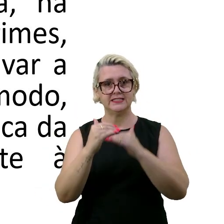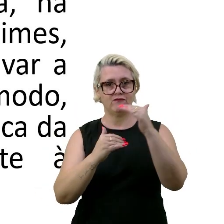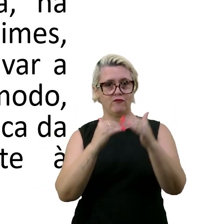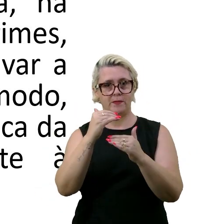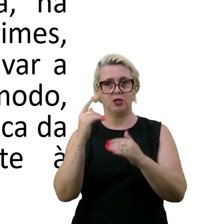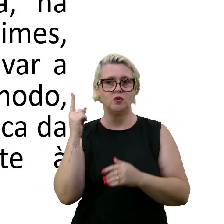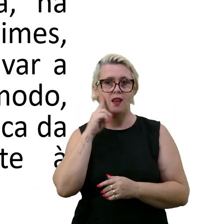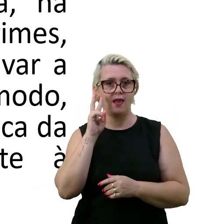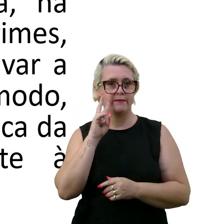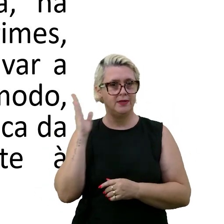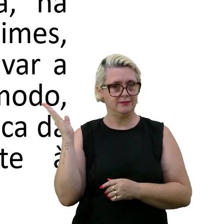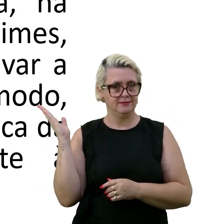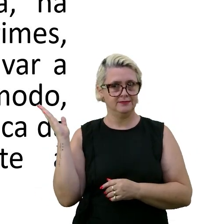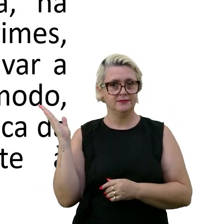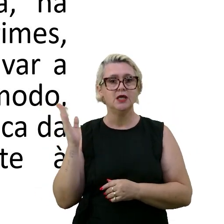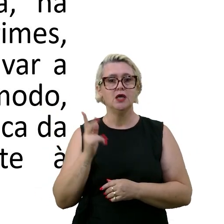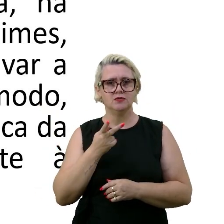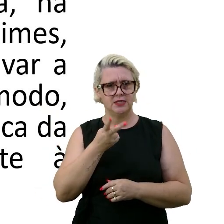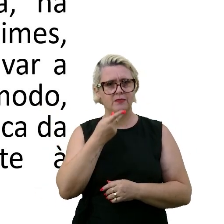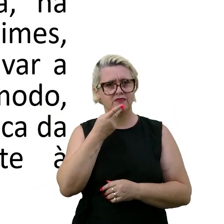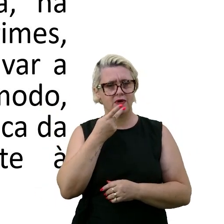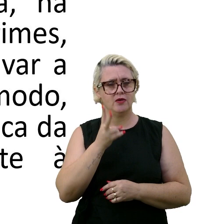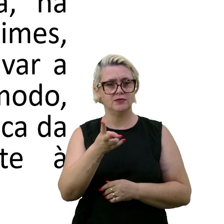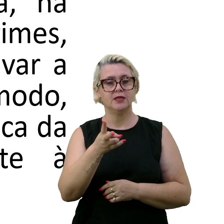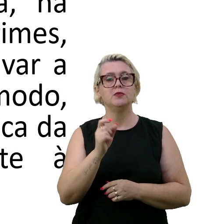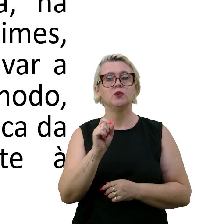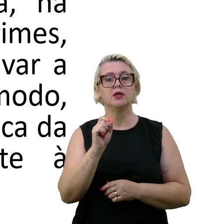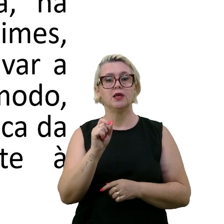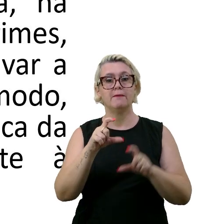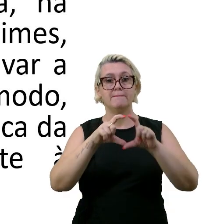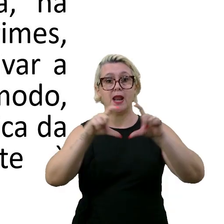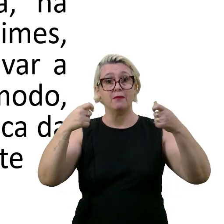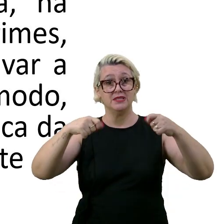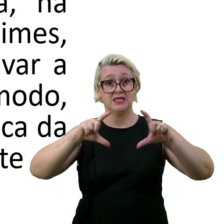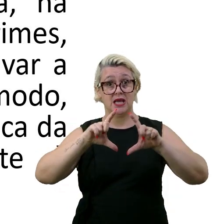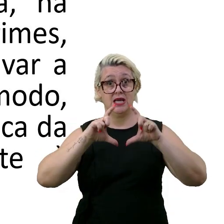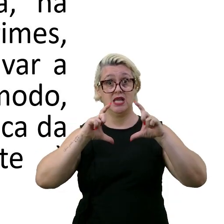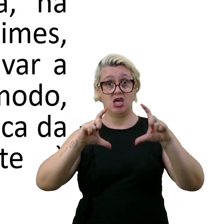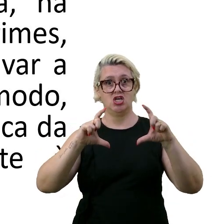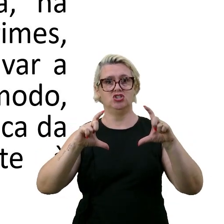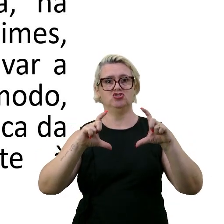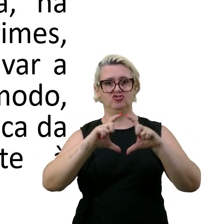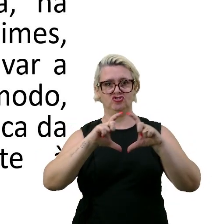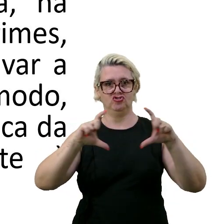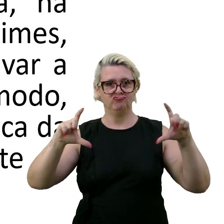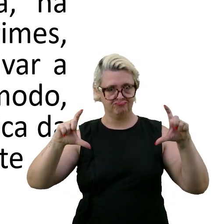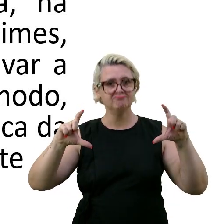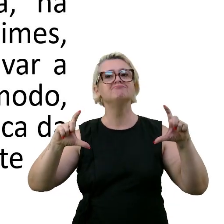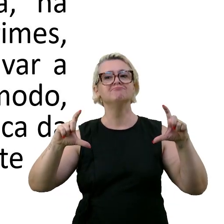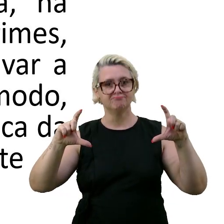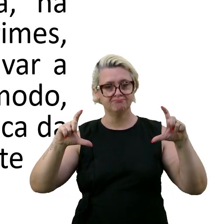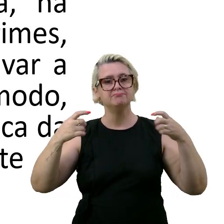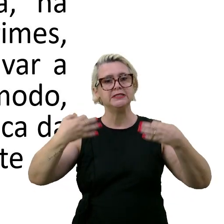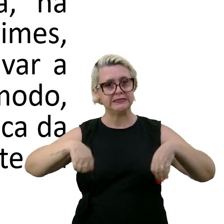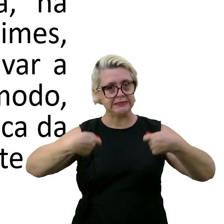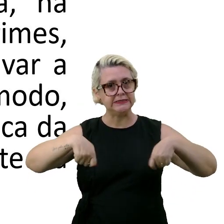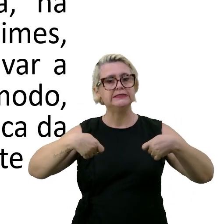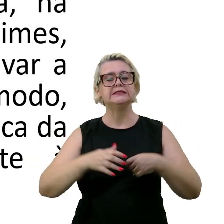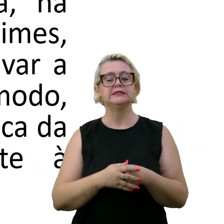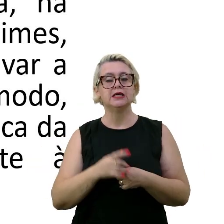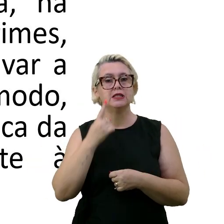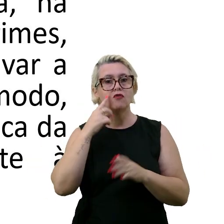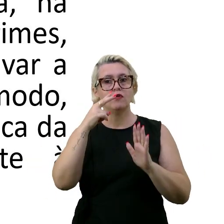desenvolvimento. Lembra que eu sempre comento com vocês que o parágrafo tem que ser grande? Pois é isso mesmo. Então leiam